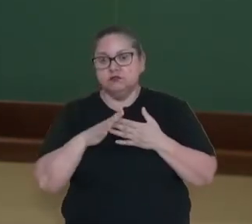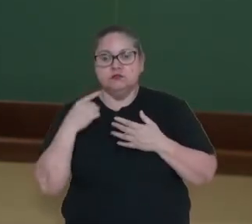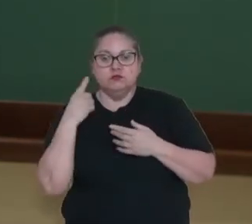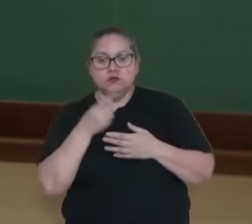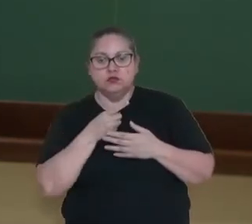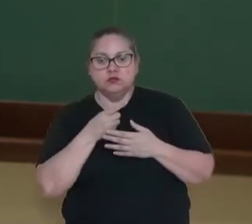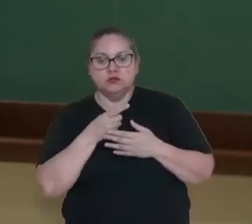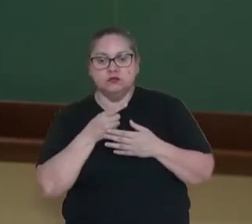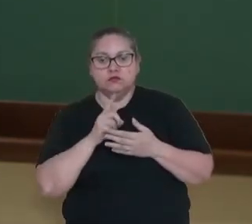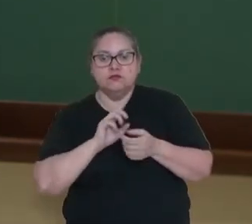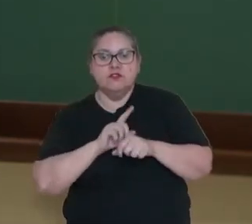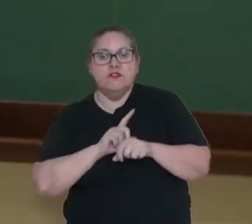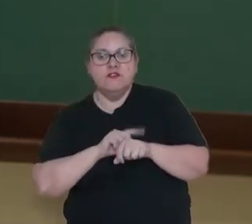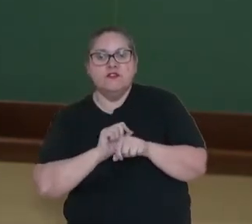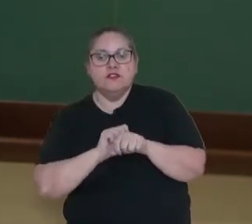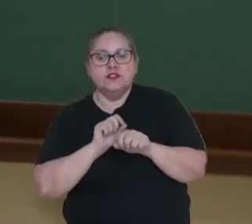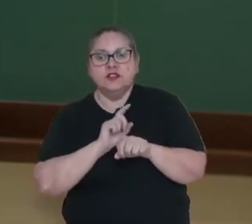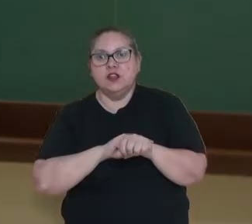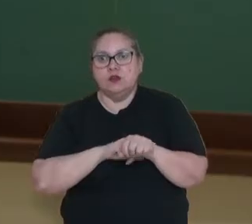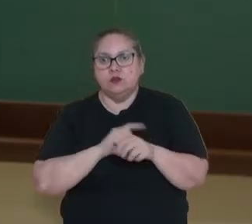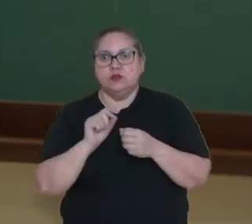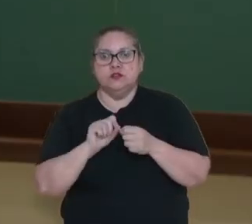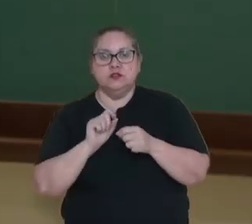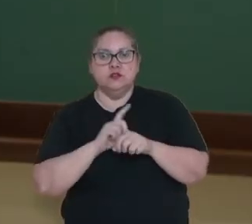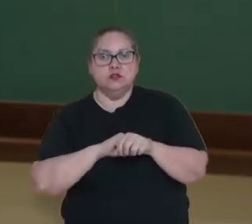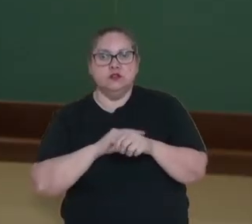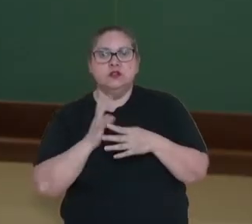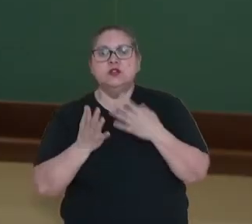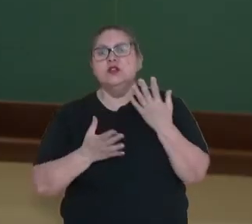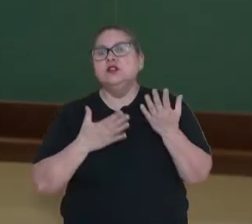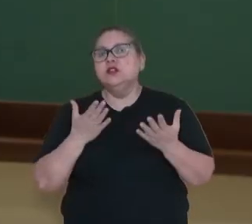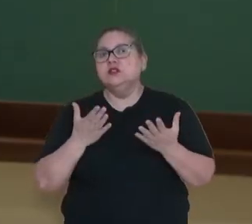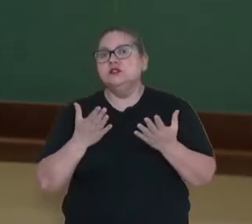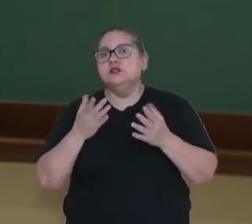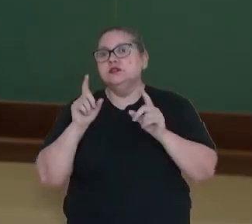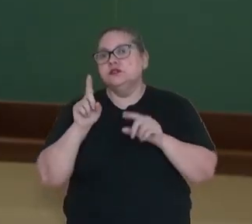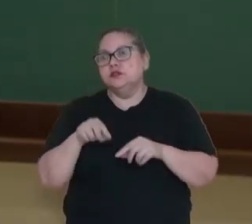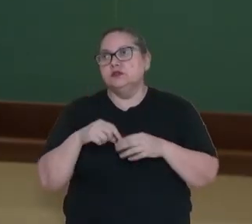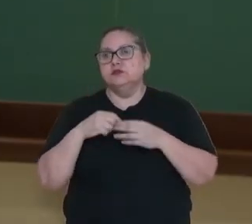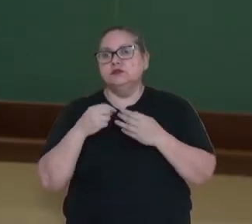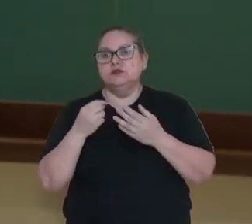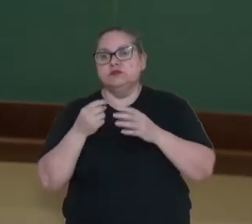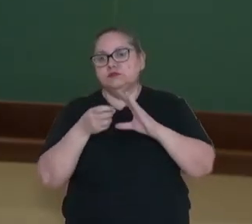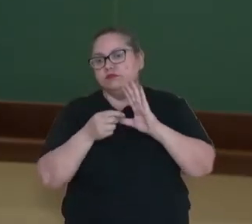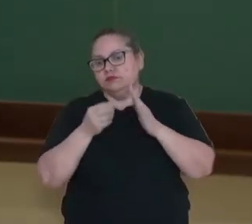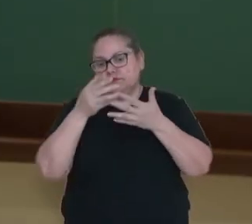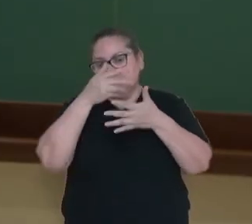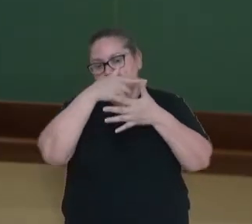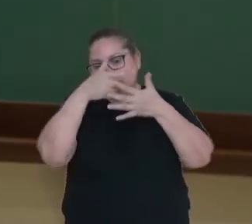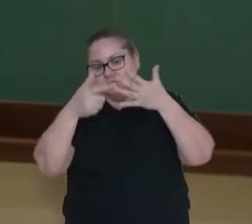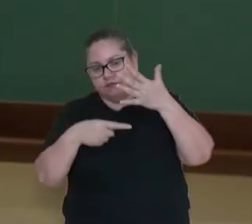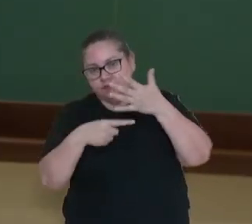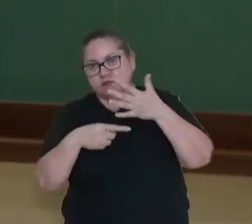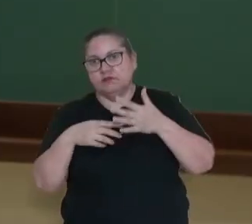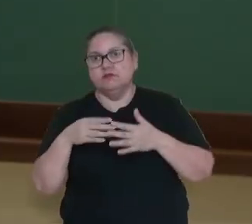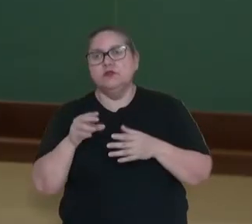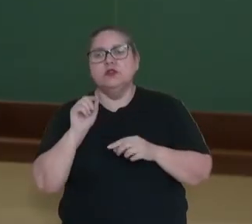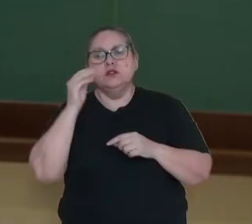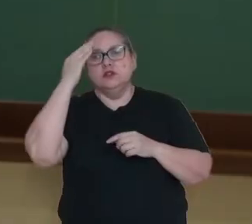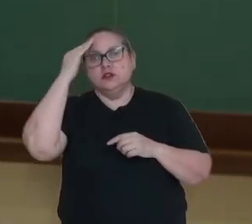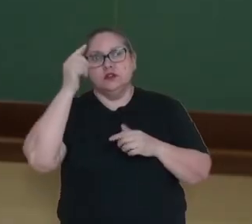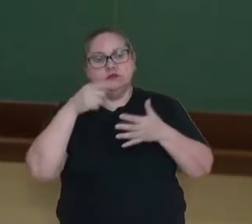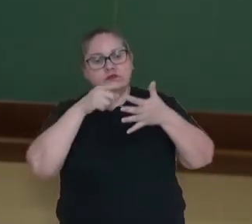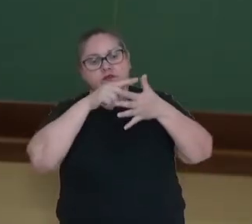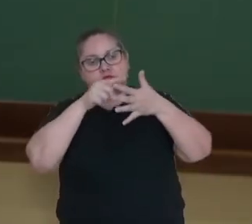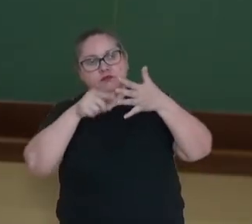nosso improviso na hora de se comunicar. Tá? Então, esses são os elementos da expressão corporal. Vamos entender um pouquinho cada um